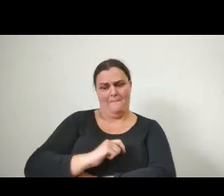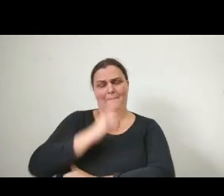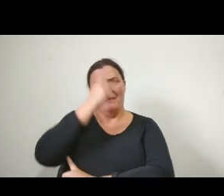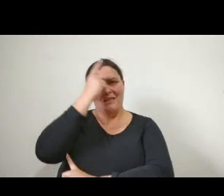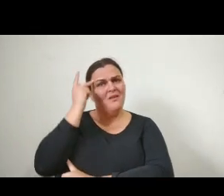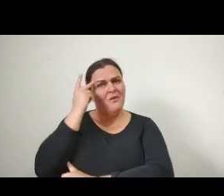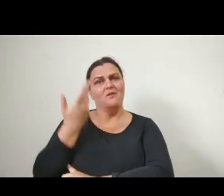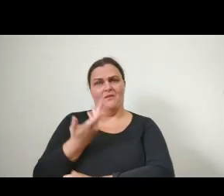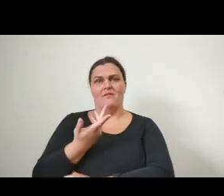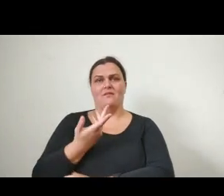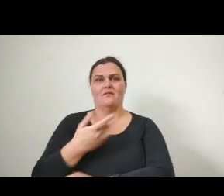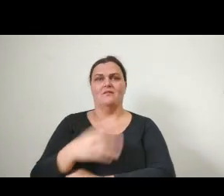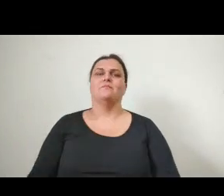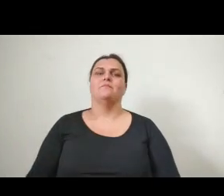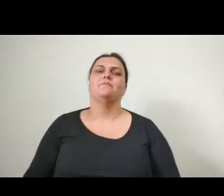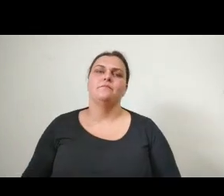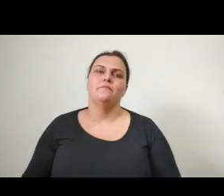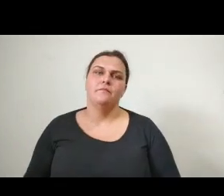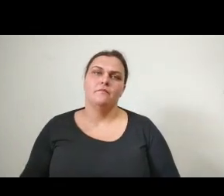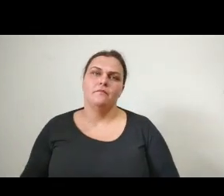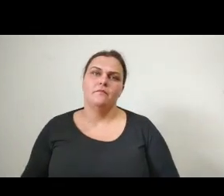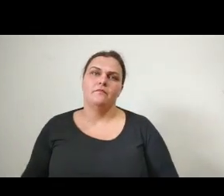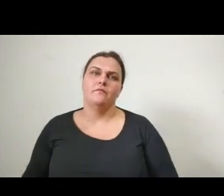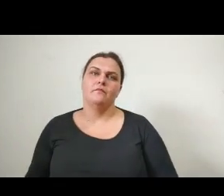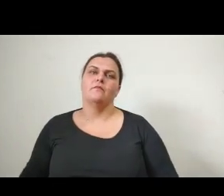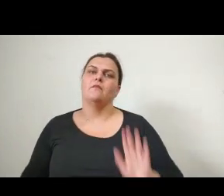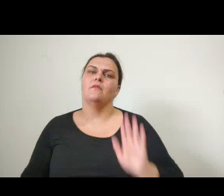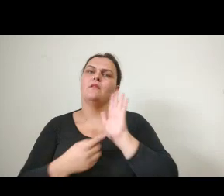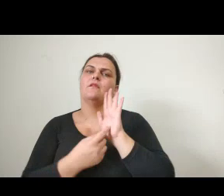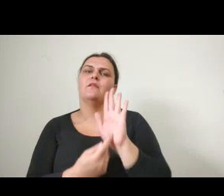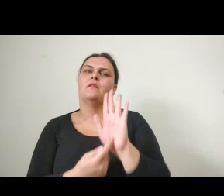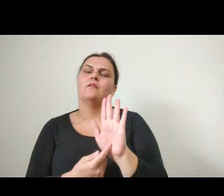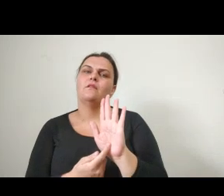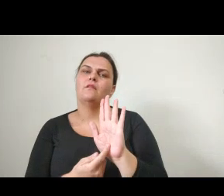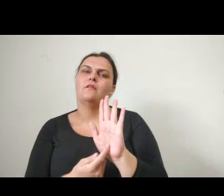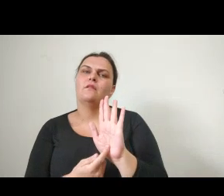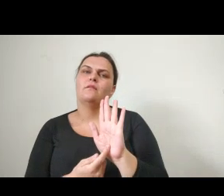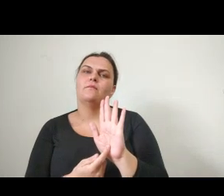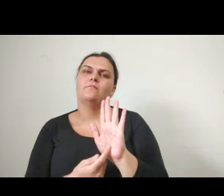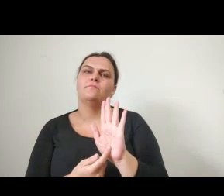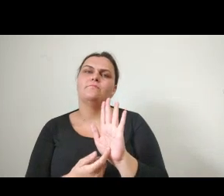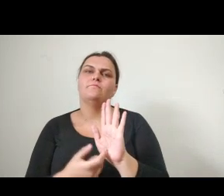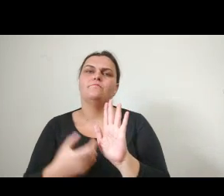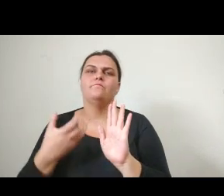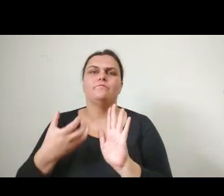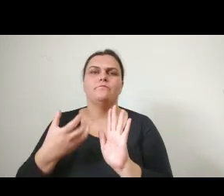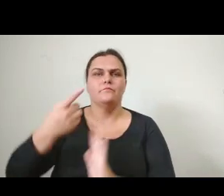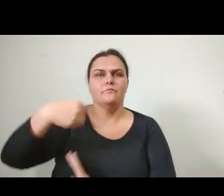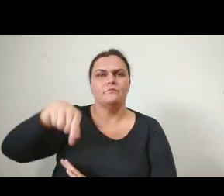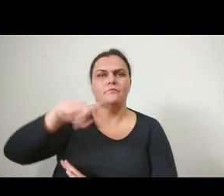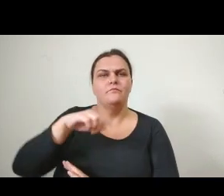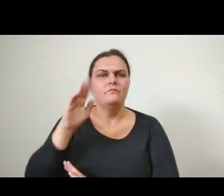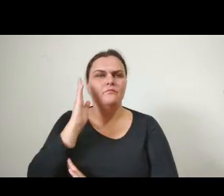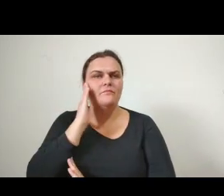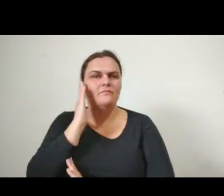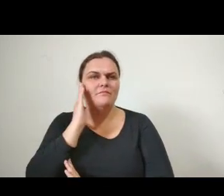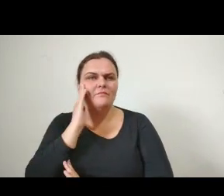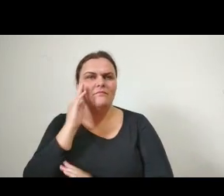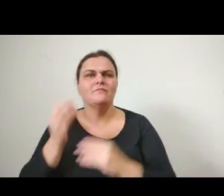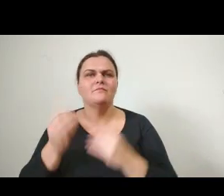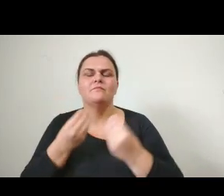Aqui falando, né, especificamente sobre os efeitos da mudança climática na distribuição geográfica das espécies. Então,